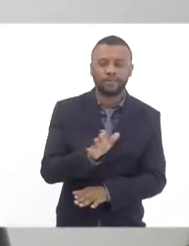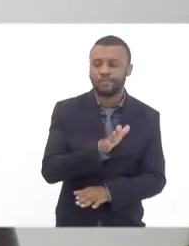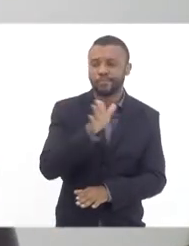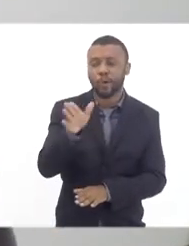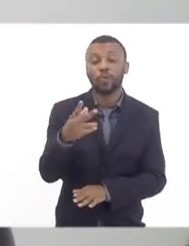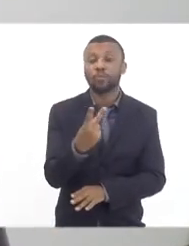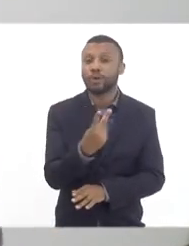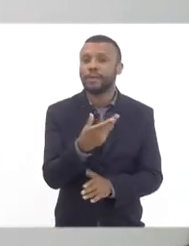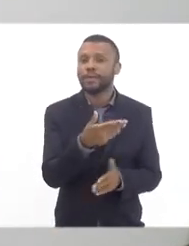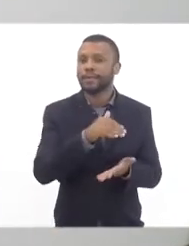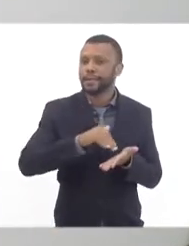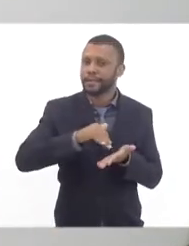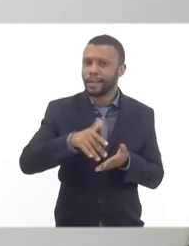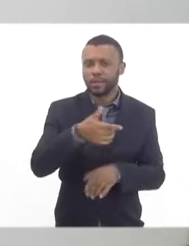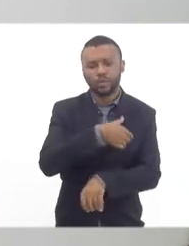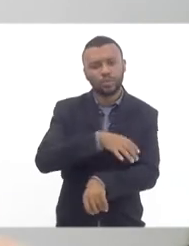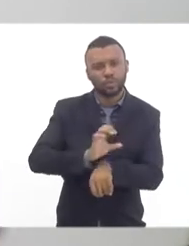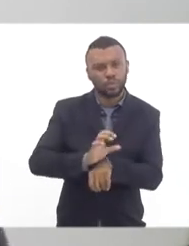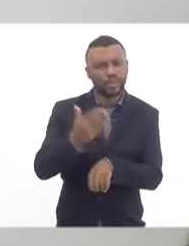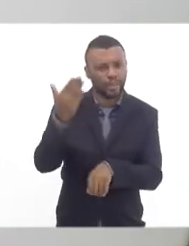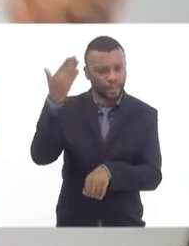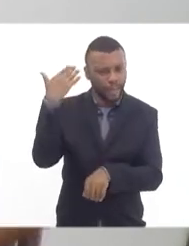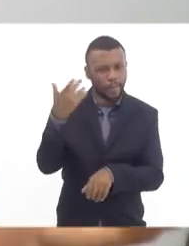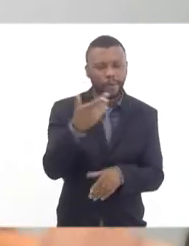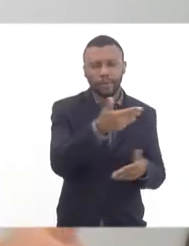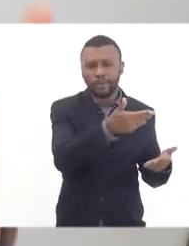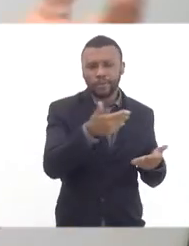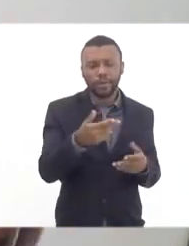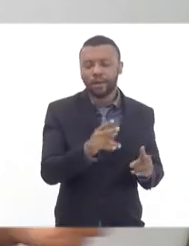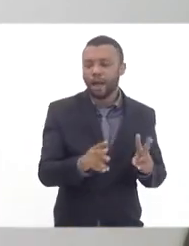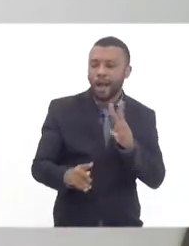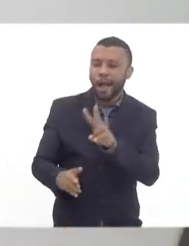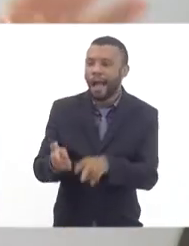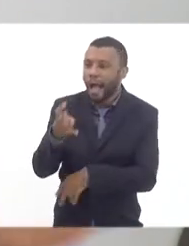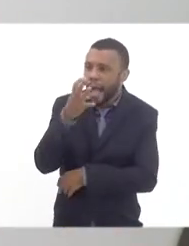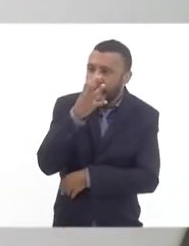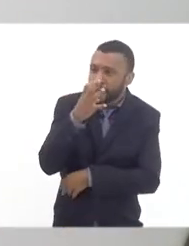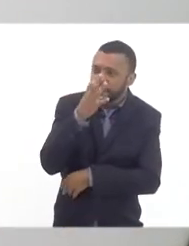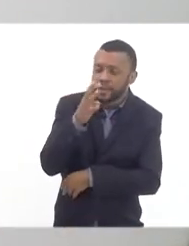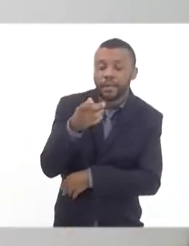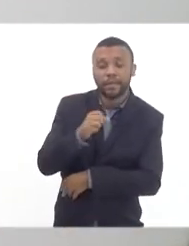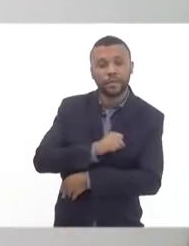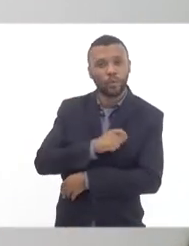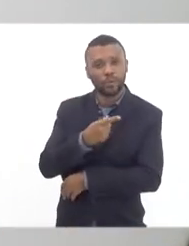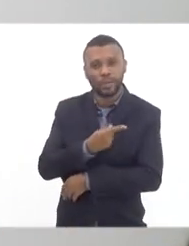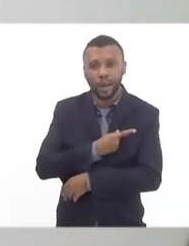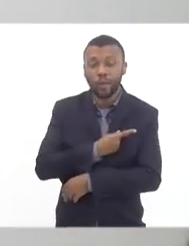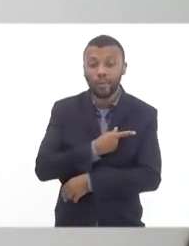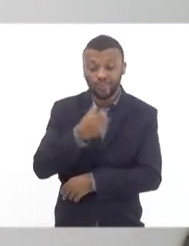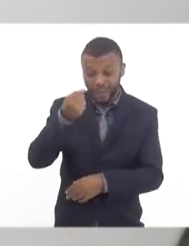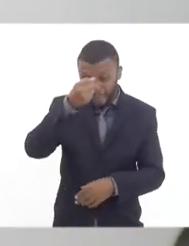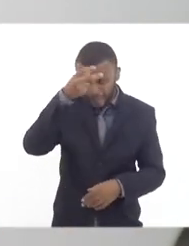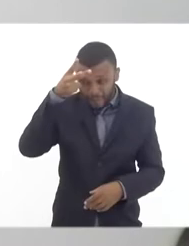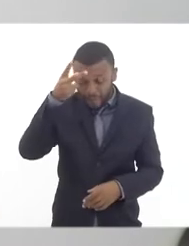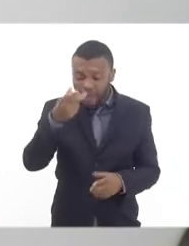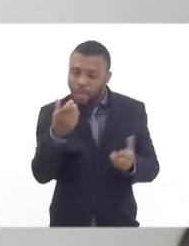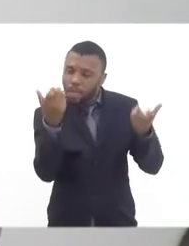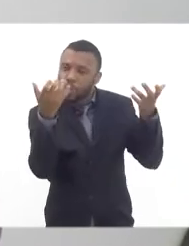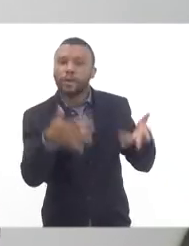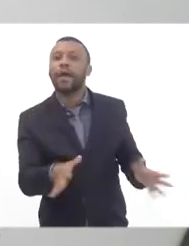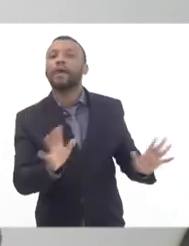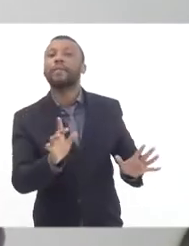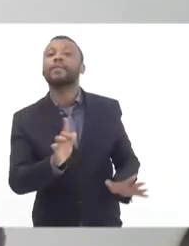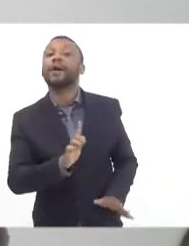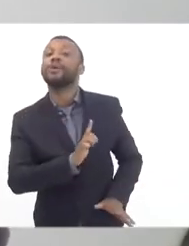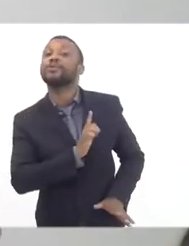me convidaram, né, e eu fui lá. E eu assisti a minha cidade, a Prefeitura, não querer saber da gestão da Fazenda